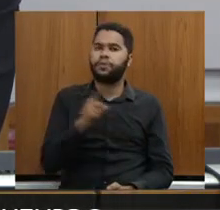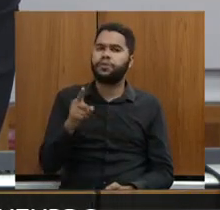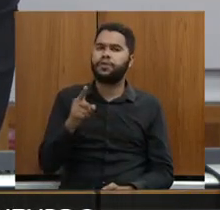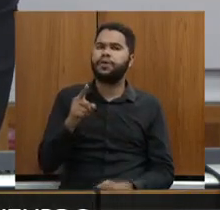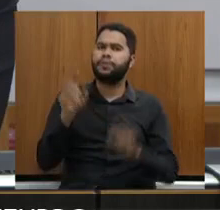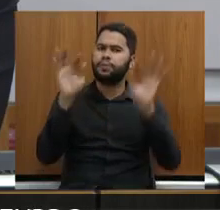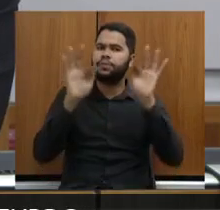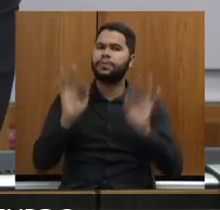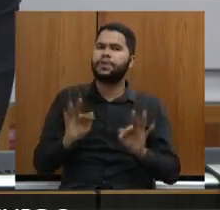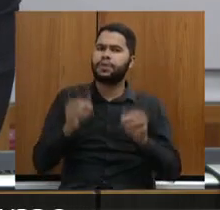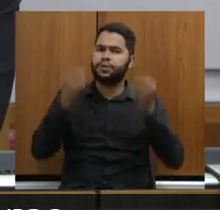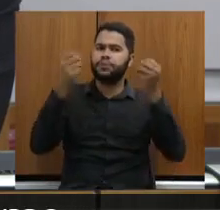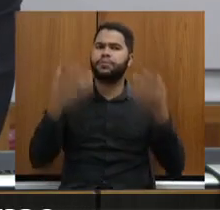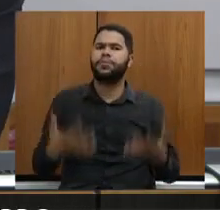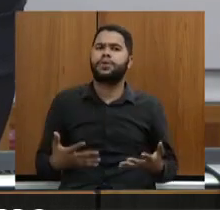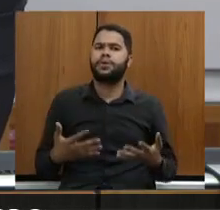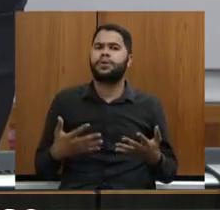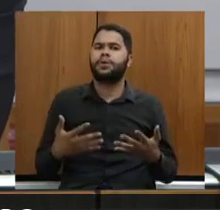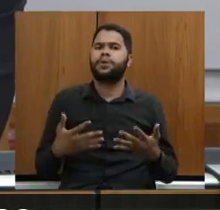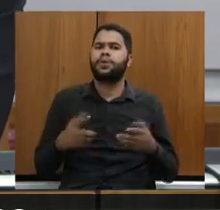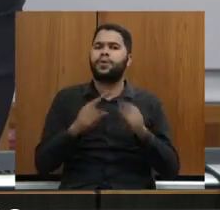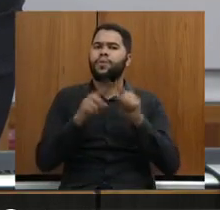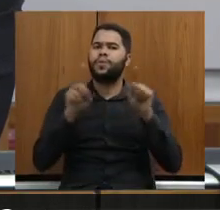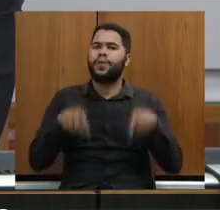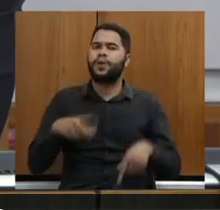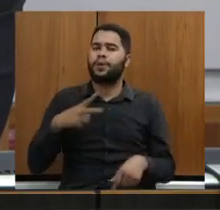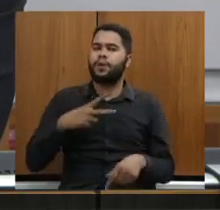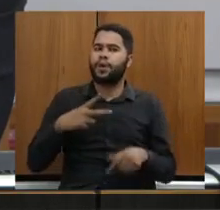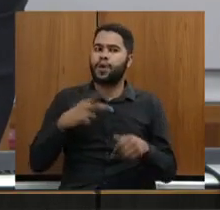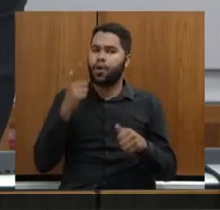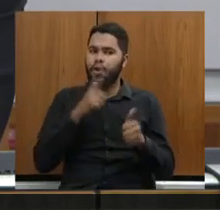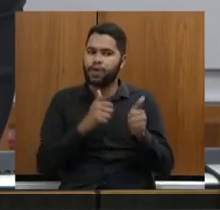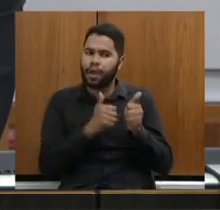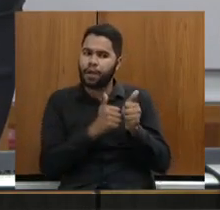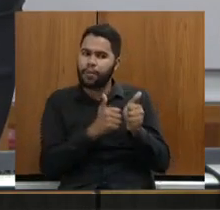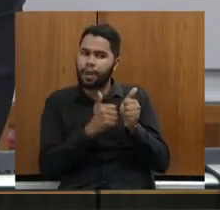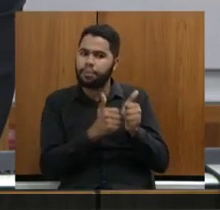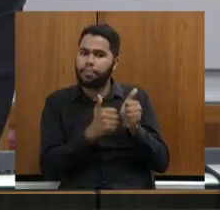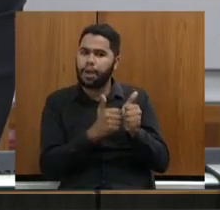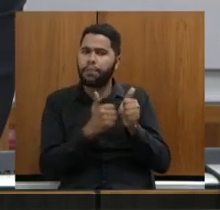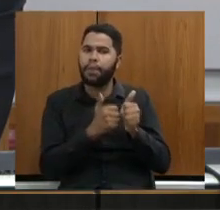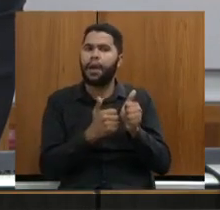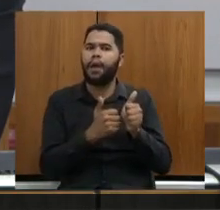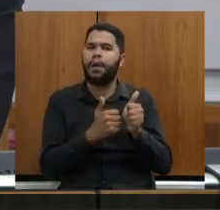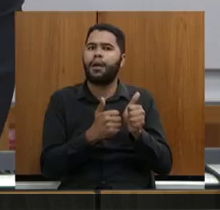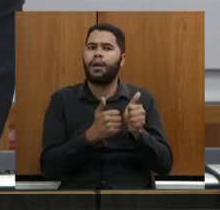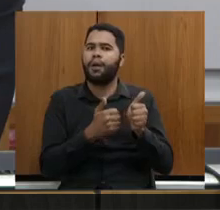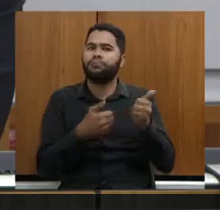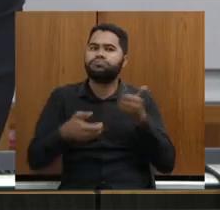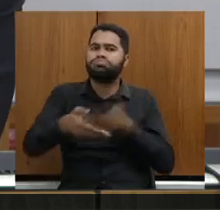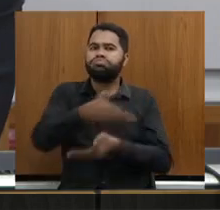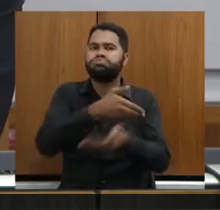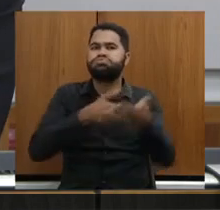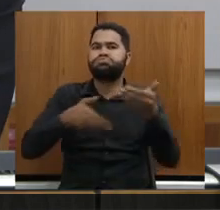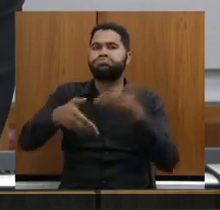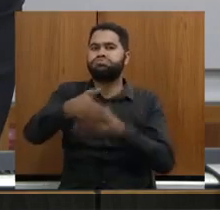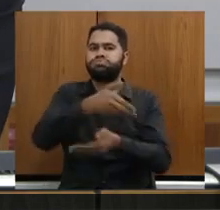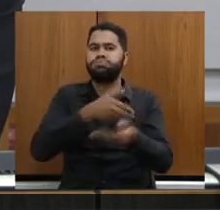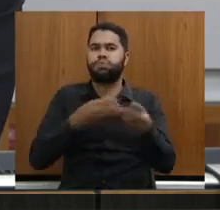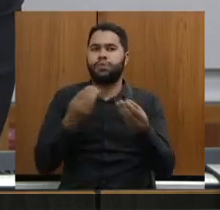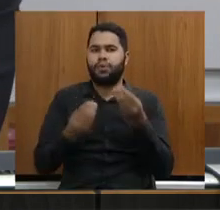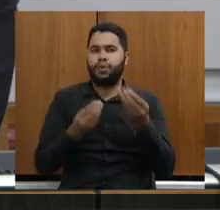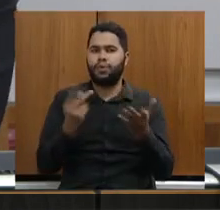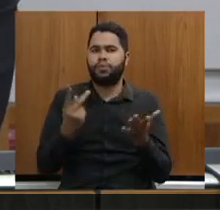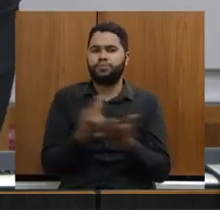muito feliz em dizer o mercado privado de consegue acompanhar mais facilmente a dinamicidade do mercado